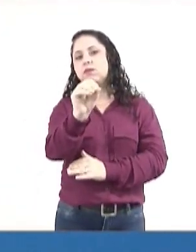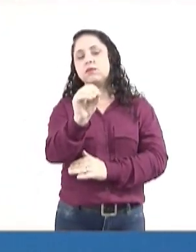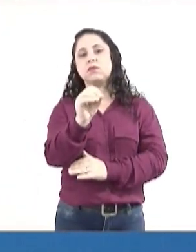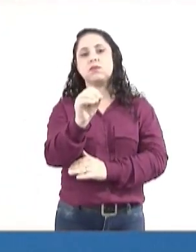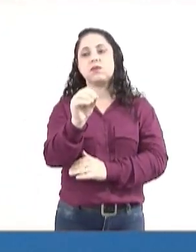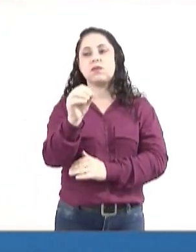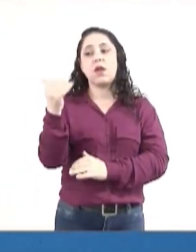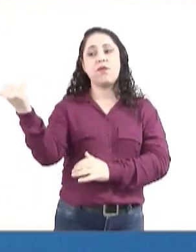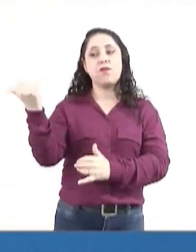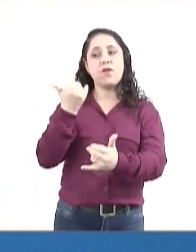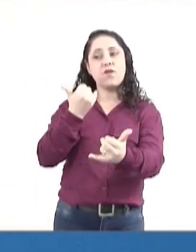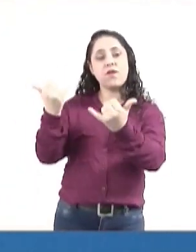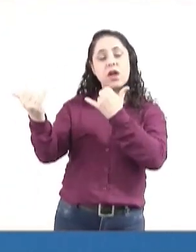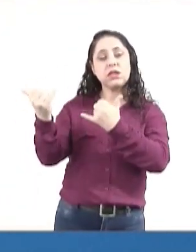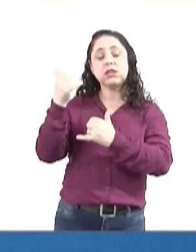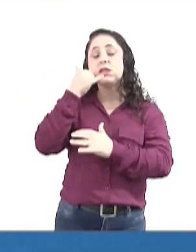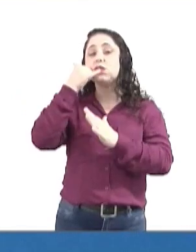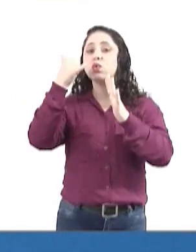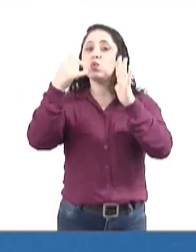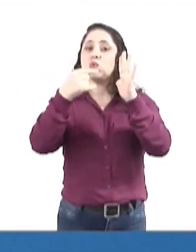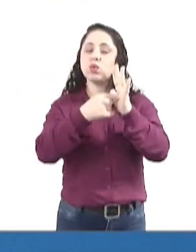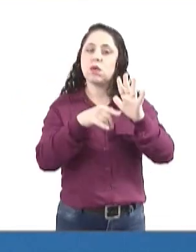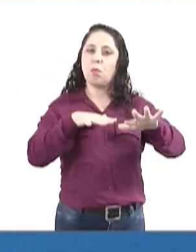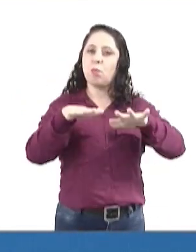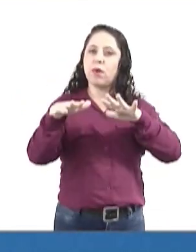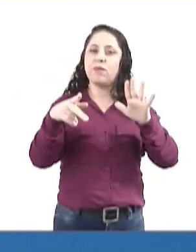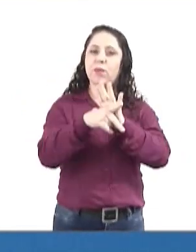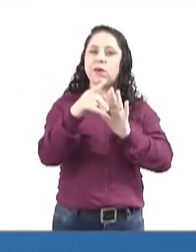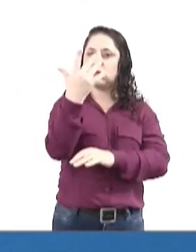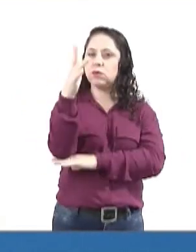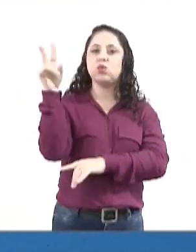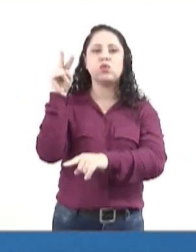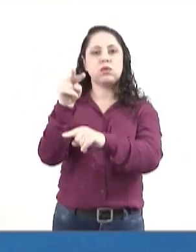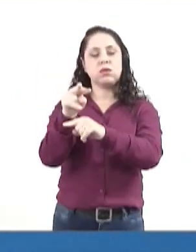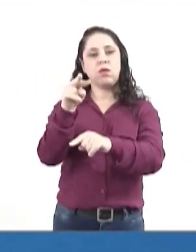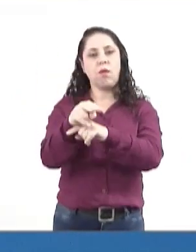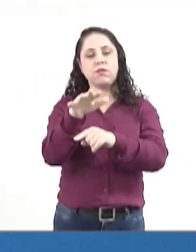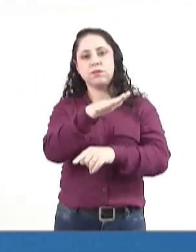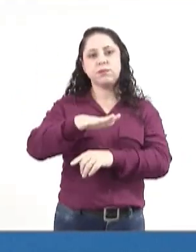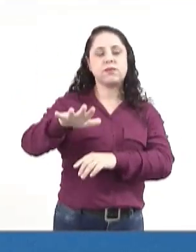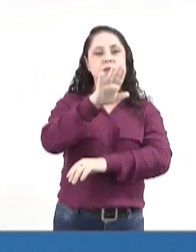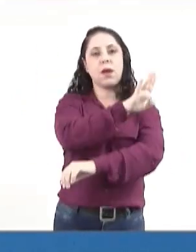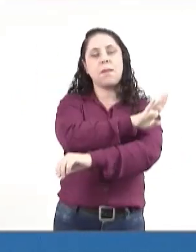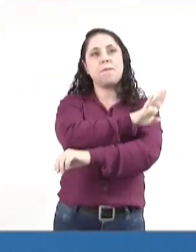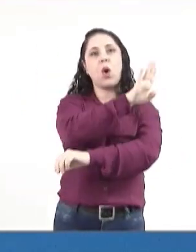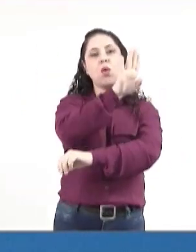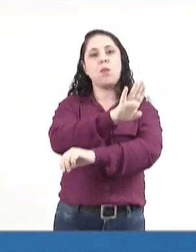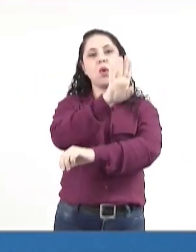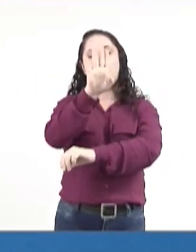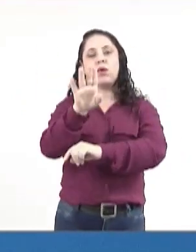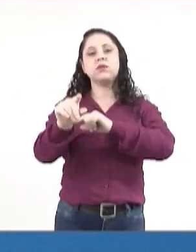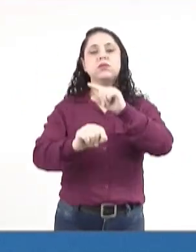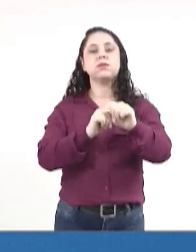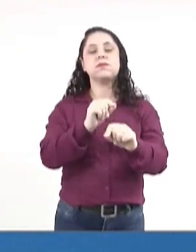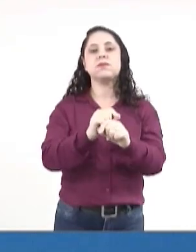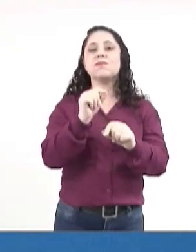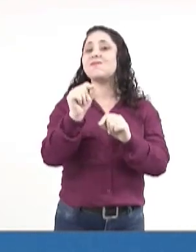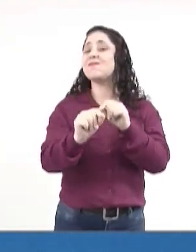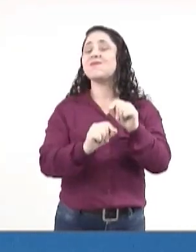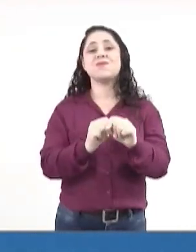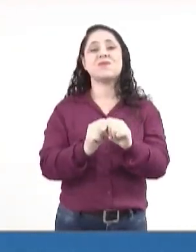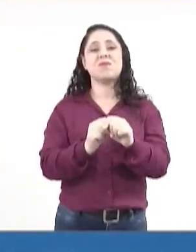Recebemos denúncia de ativistas de movimentos ambientalistas que militam na região da Serra da Bodoquena de um